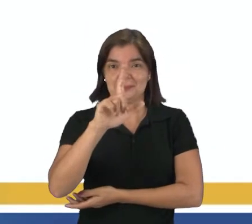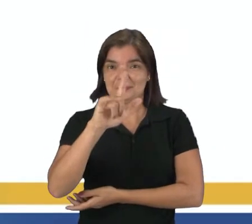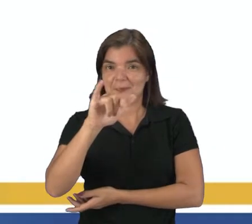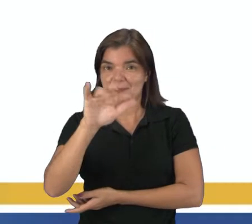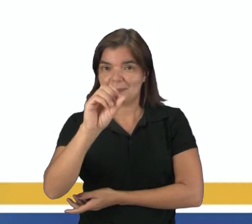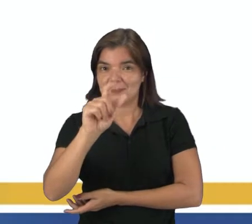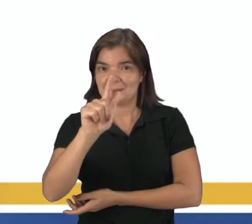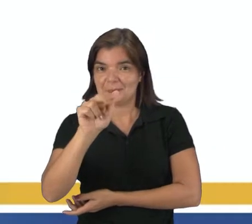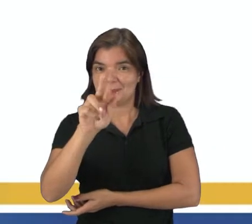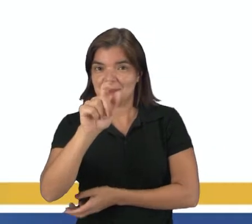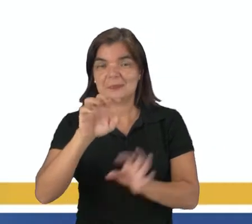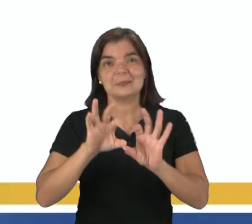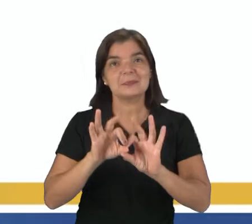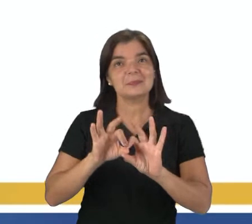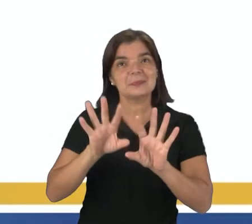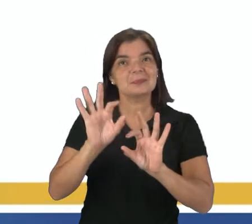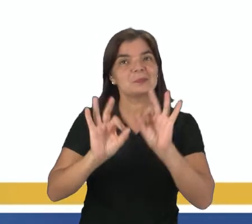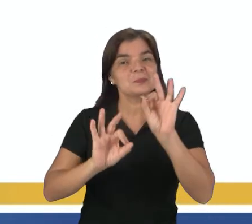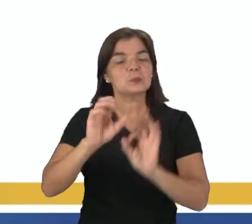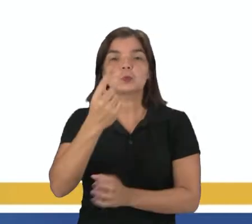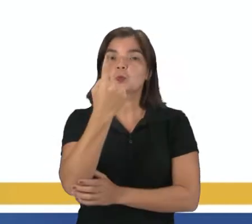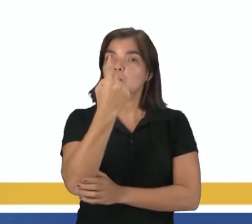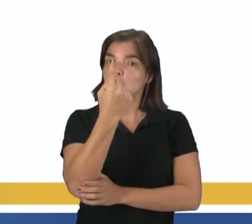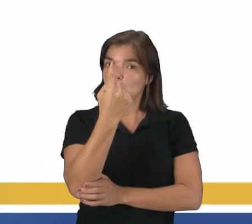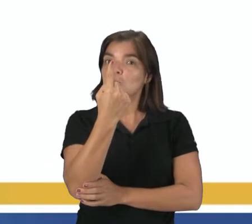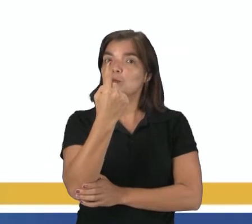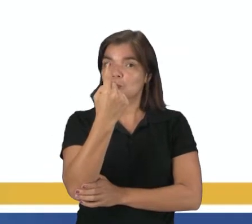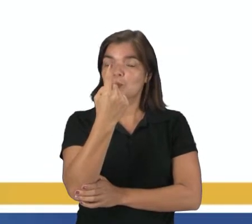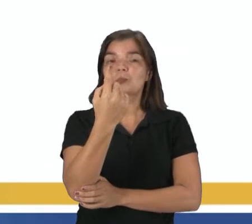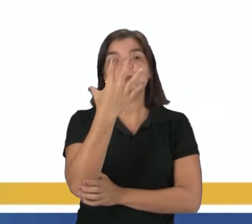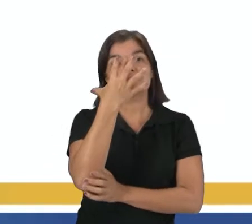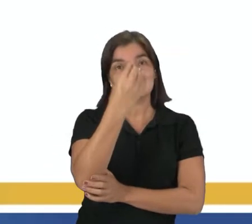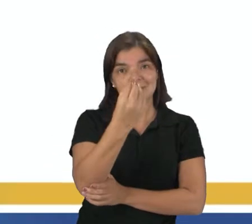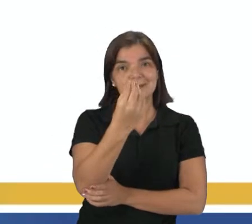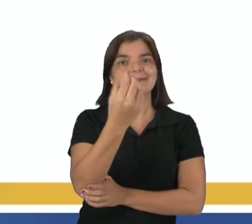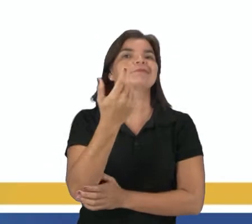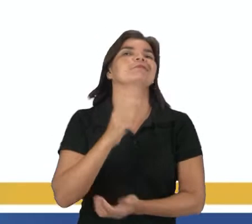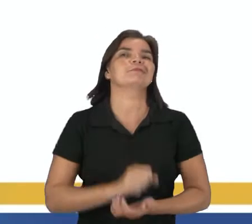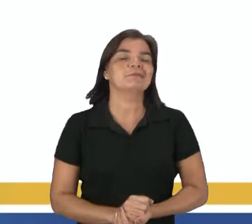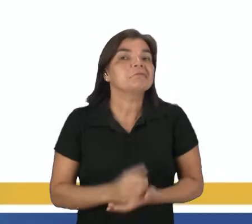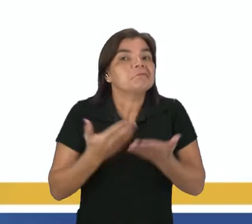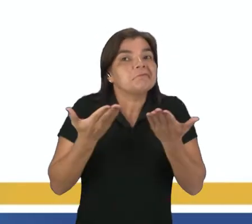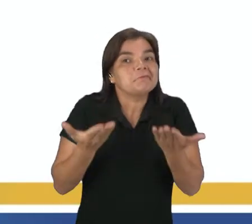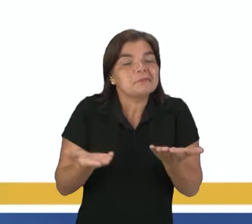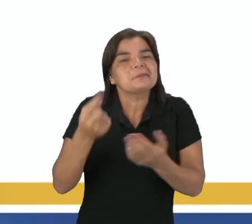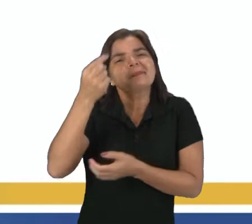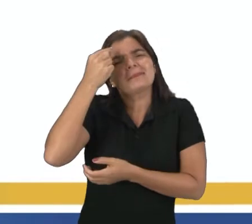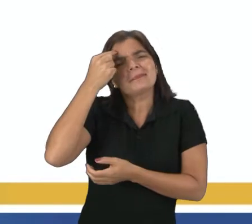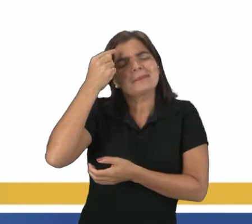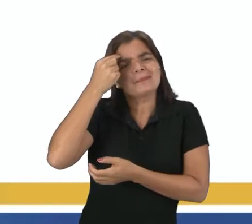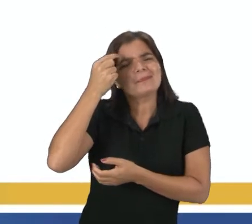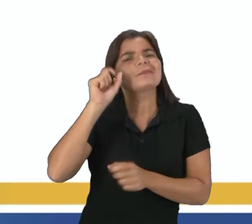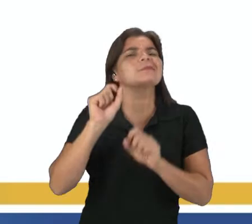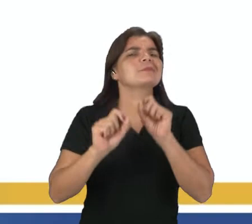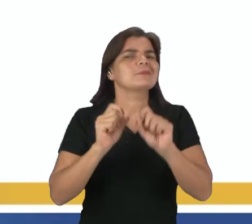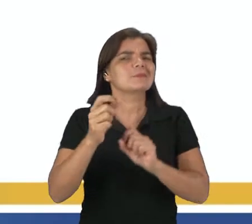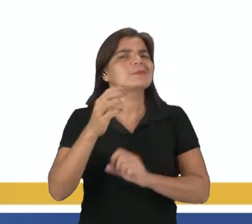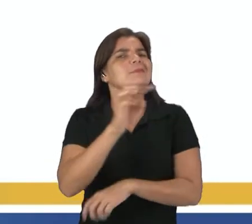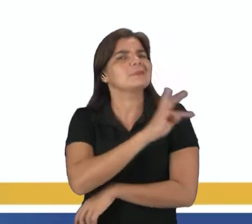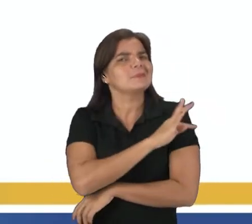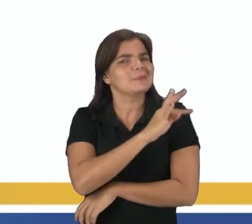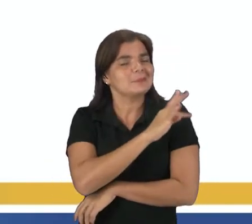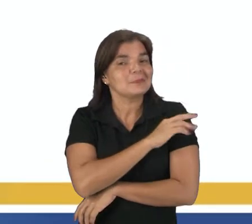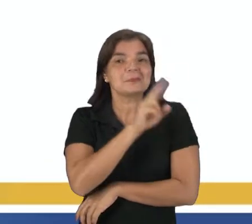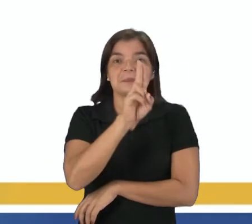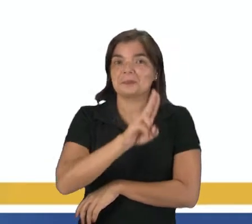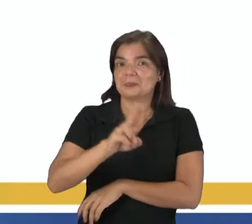só permitia a confecção de uma fotografia por vez. Logo, pensando em fazer com que essa técnica